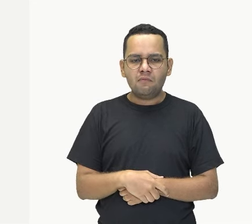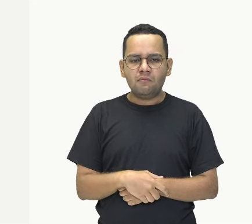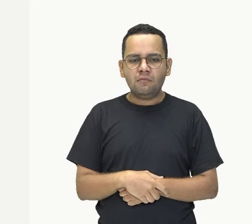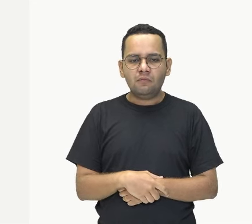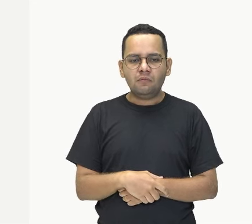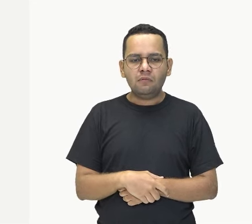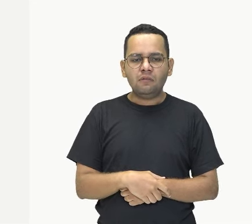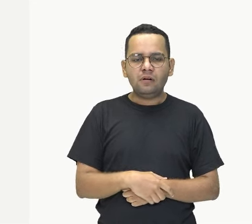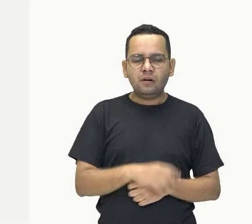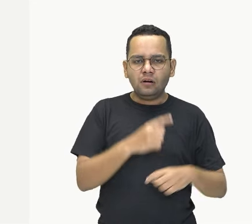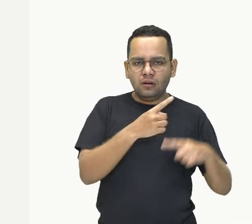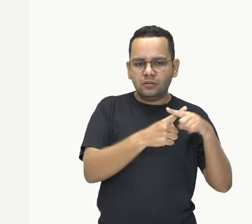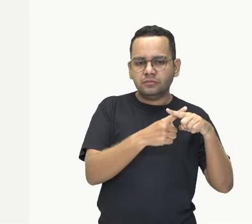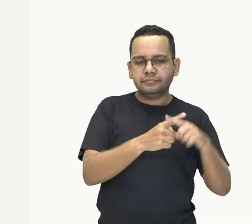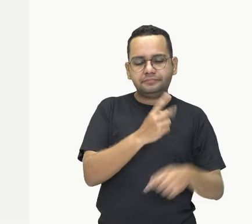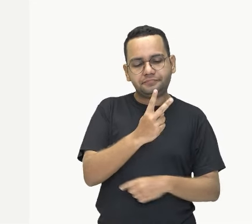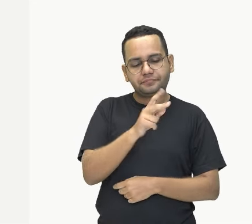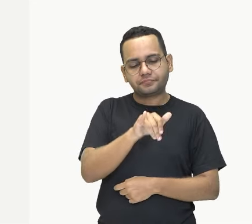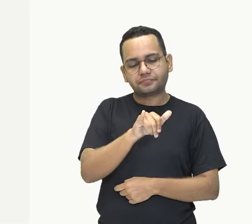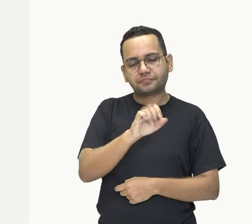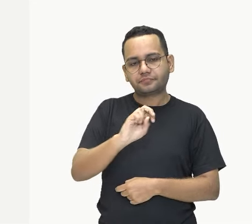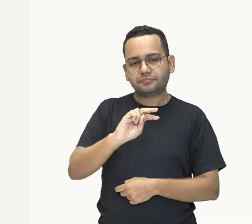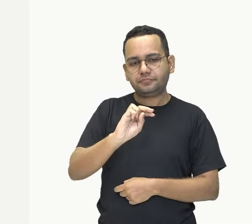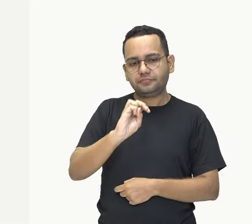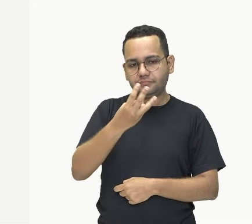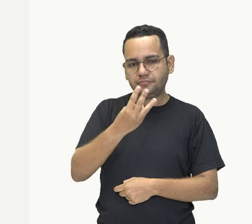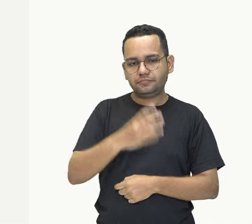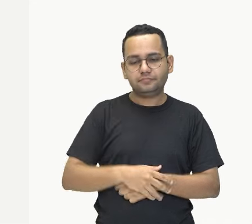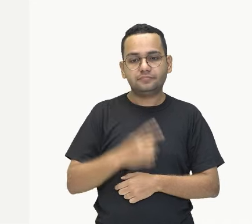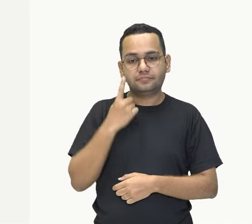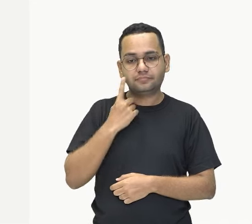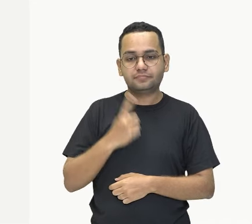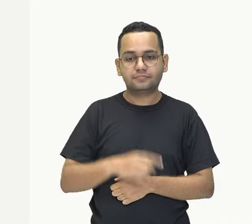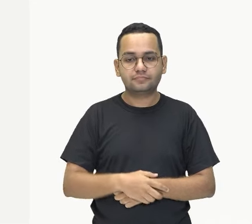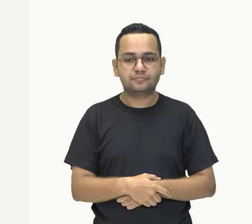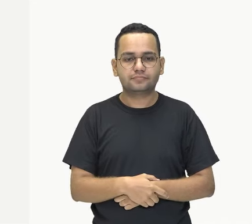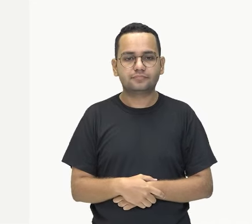E eu vou deixar o que tem o y para o final.